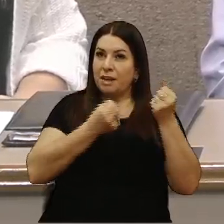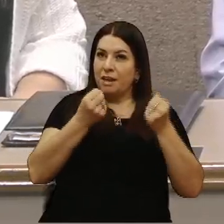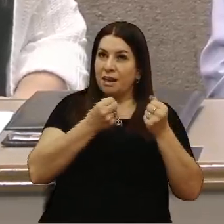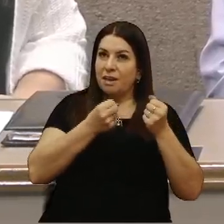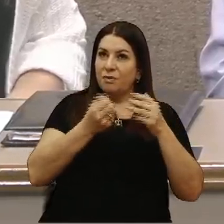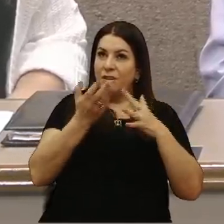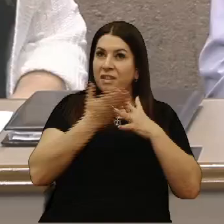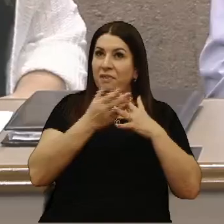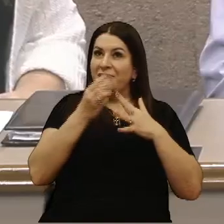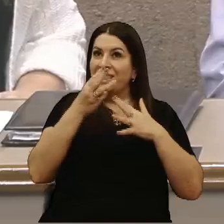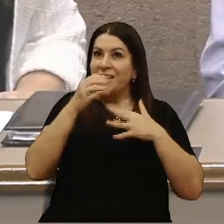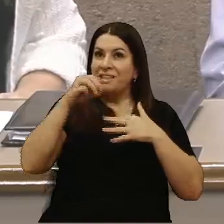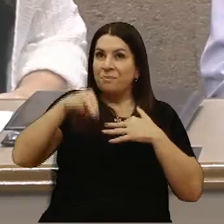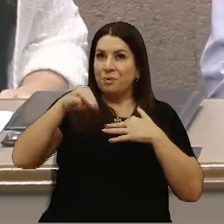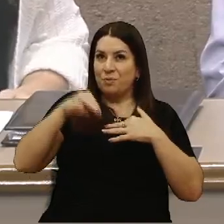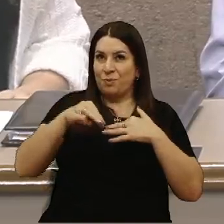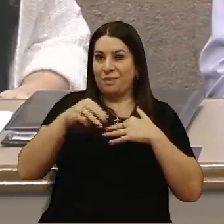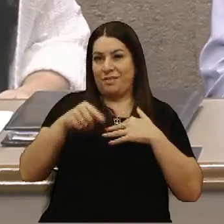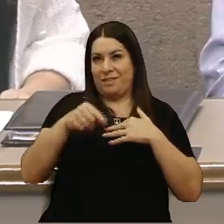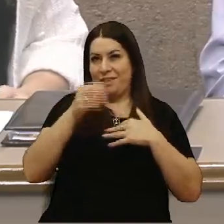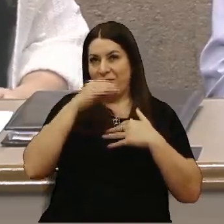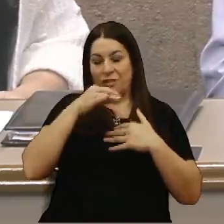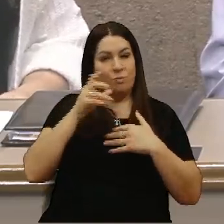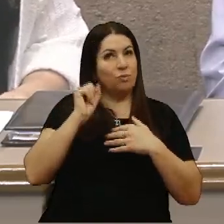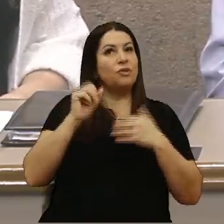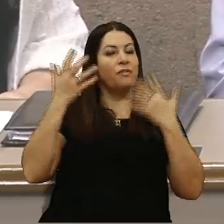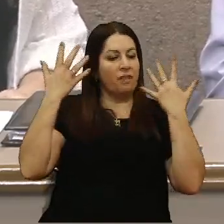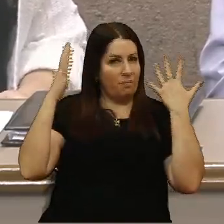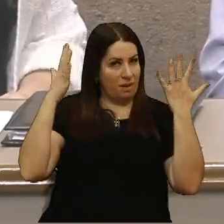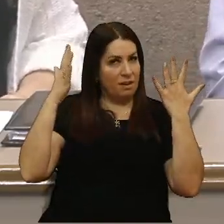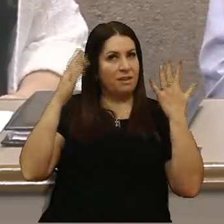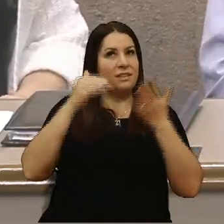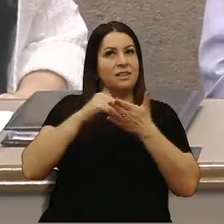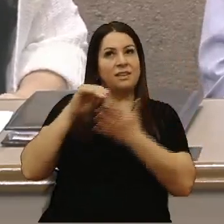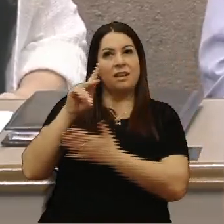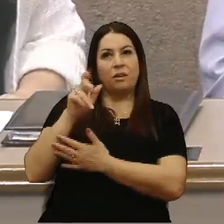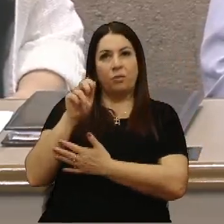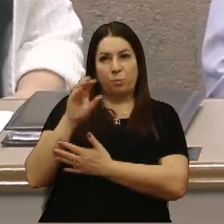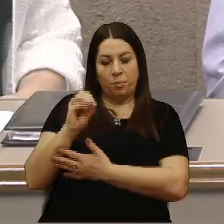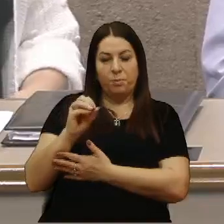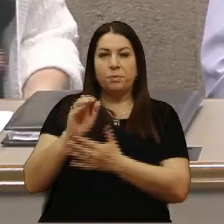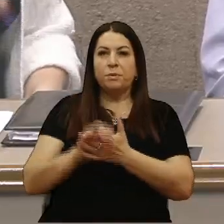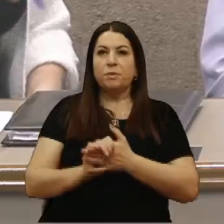intervalo de meia hora em Caxias do Sul. Não poderia deixar de parabenizar o secretário Paulo, né,